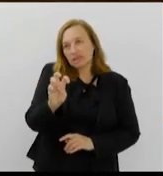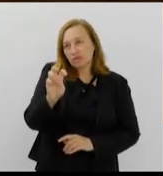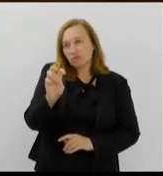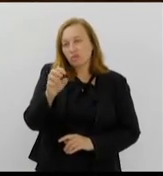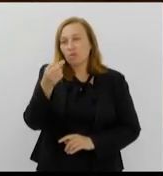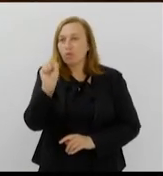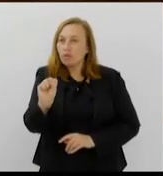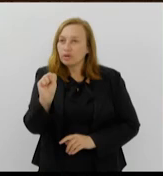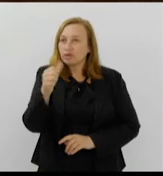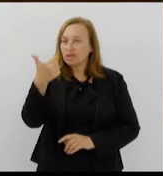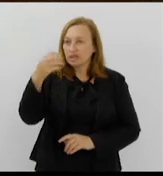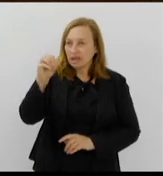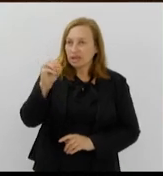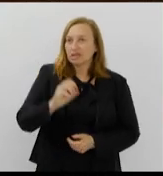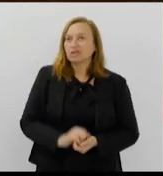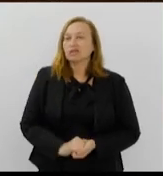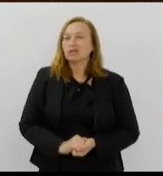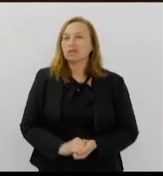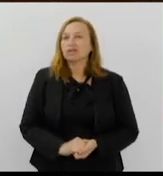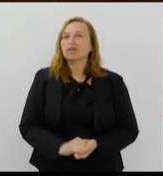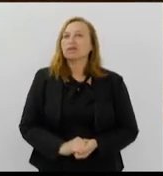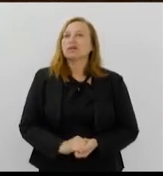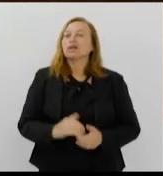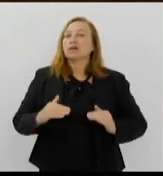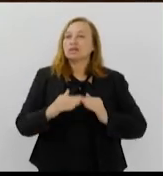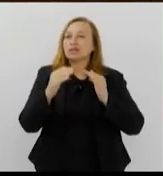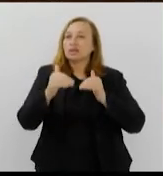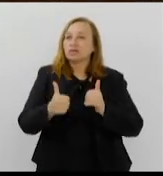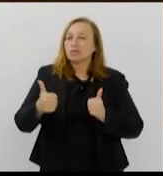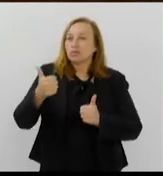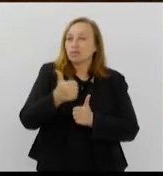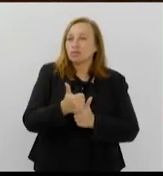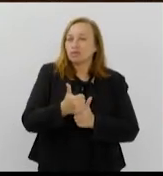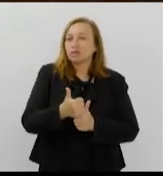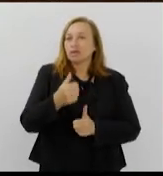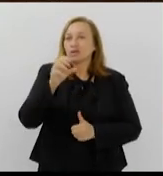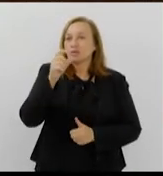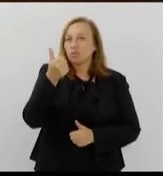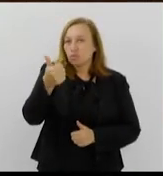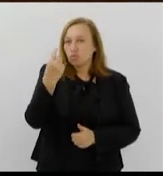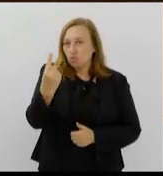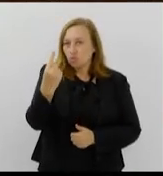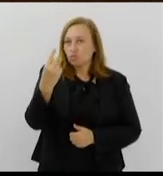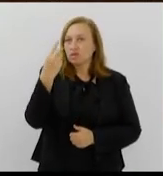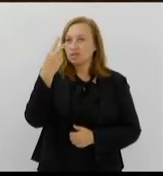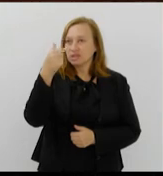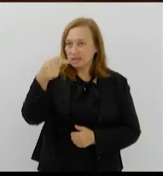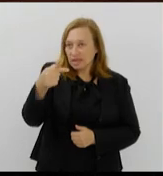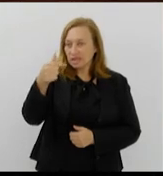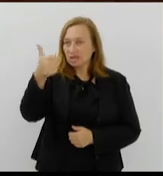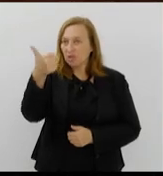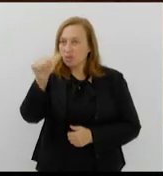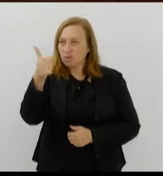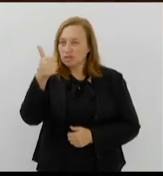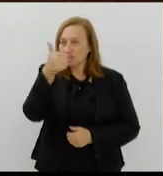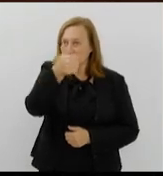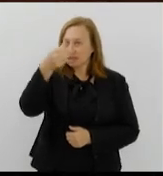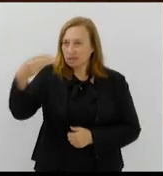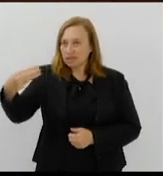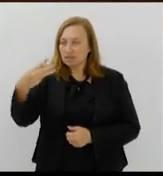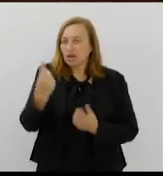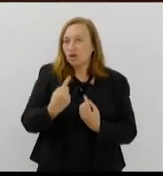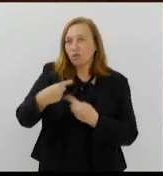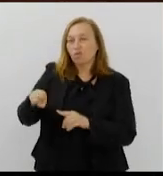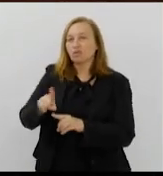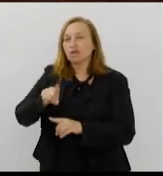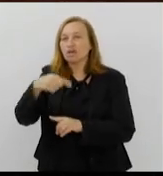5, 8 e 10. E favorável com subemenda às emendas número 1, 7, 11 e 13.